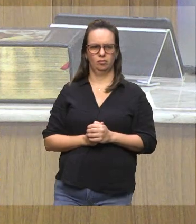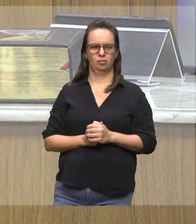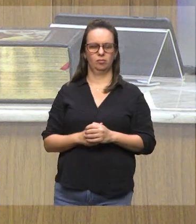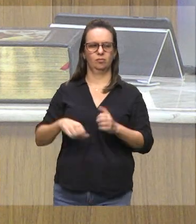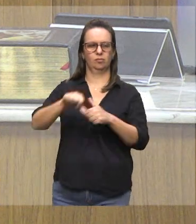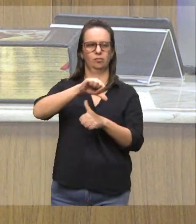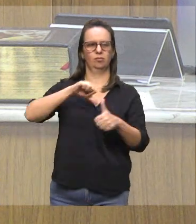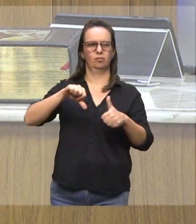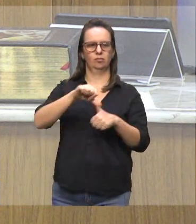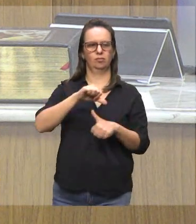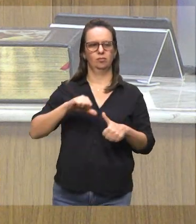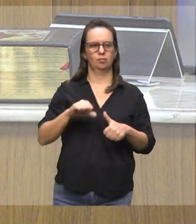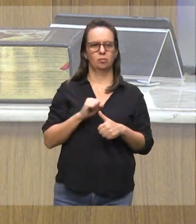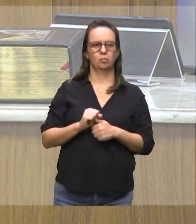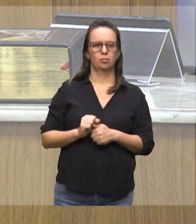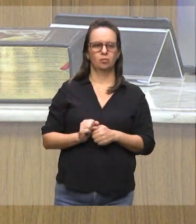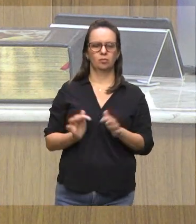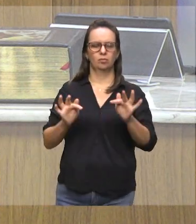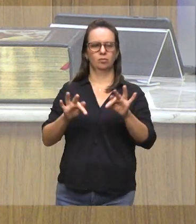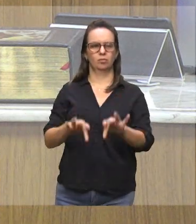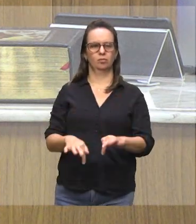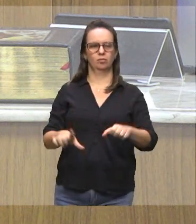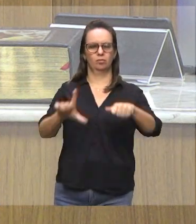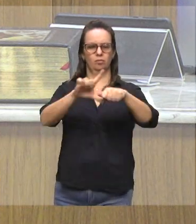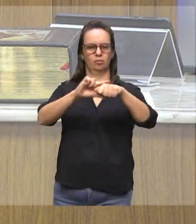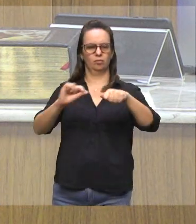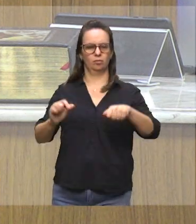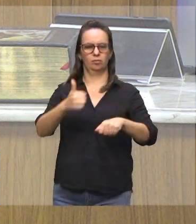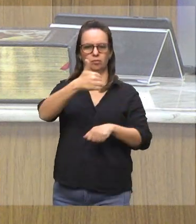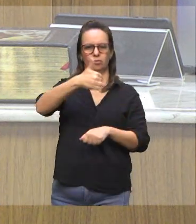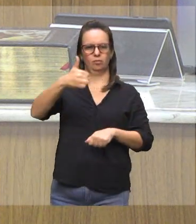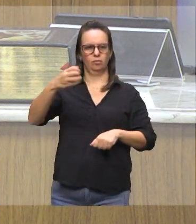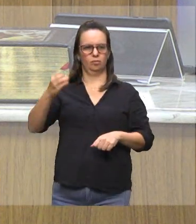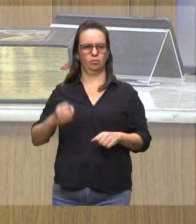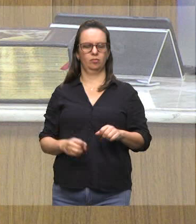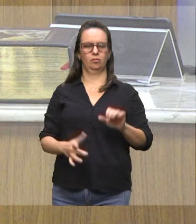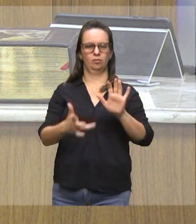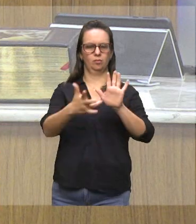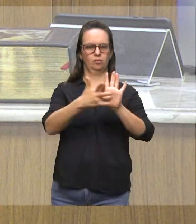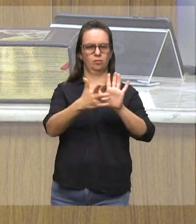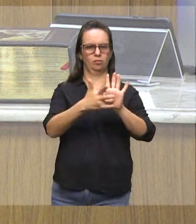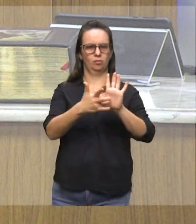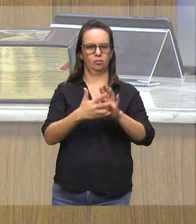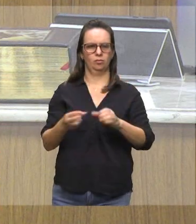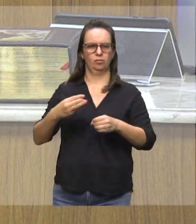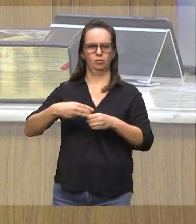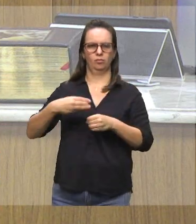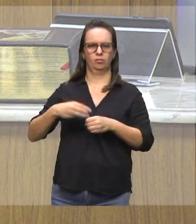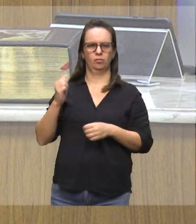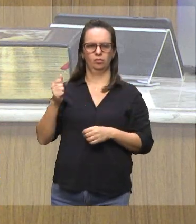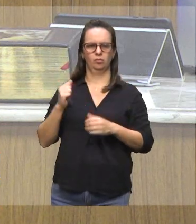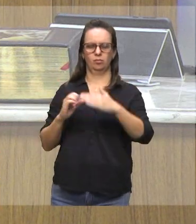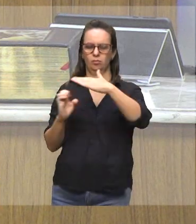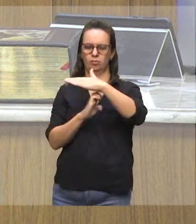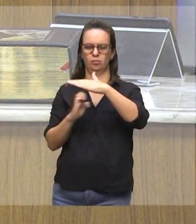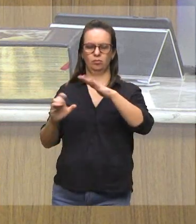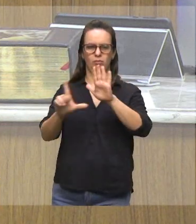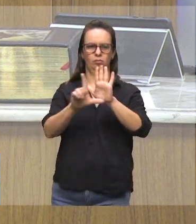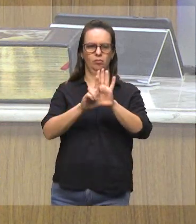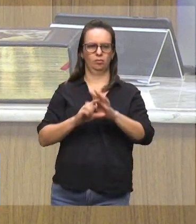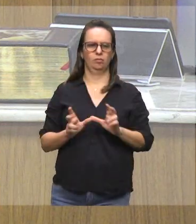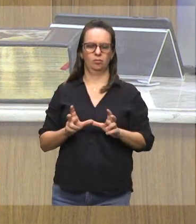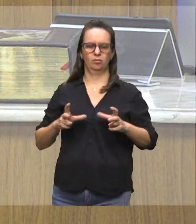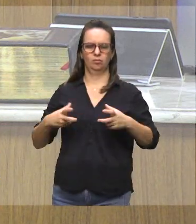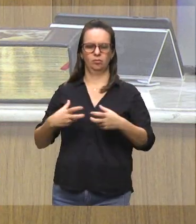a redação e revoga dispositivo do artigo 110 da Lei Orgânica do Município de Assis. Departamento Legislativo da Câmara Municipal de